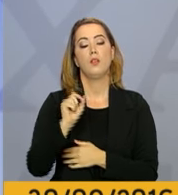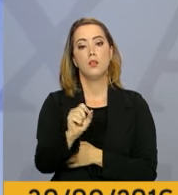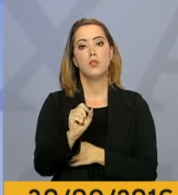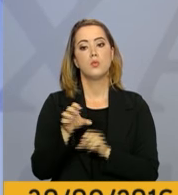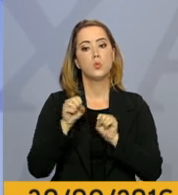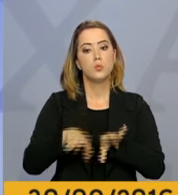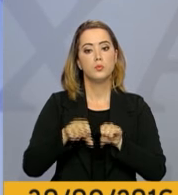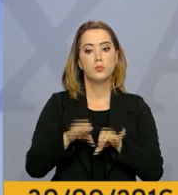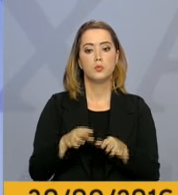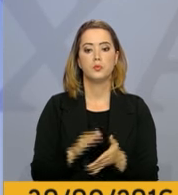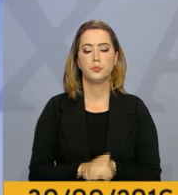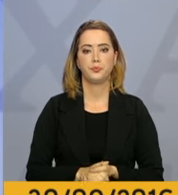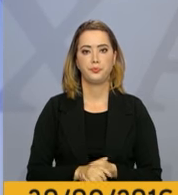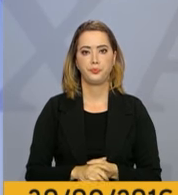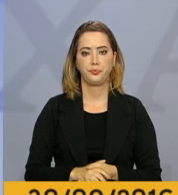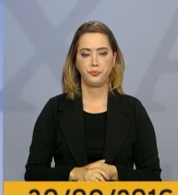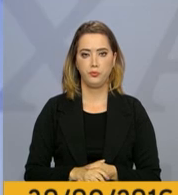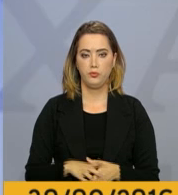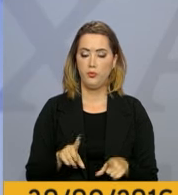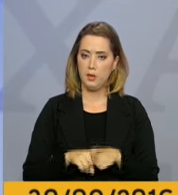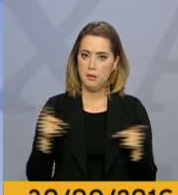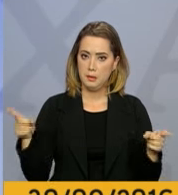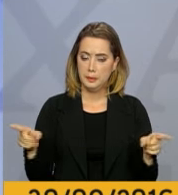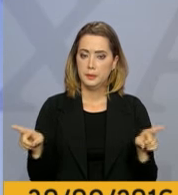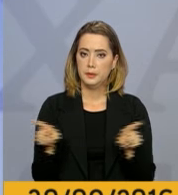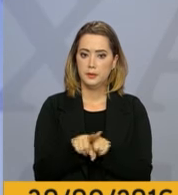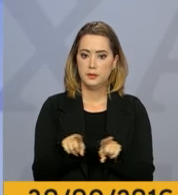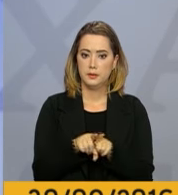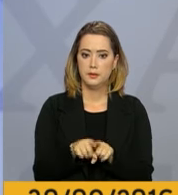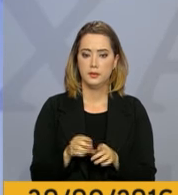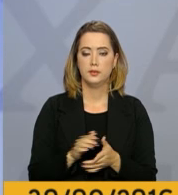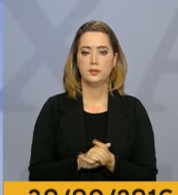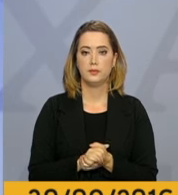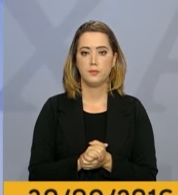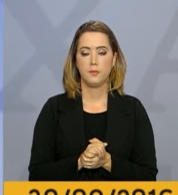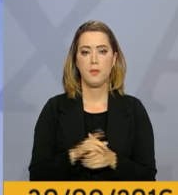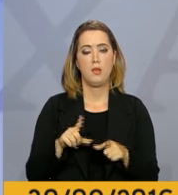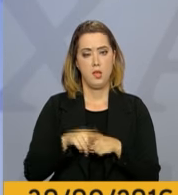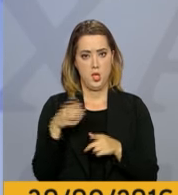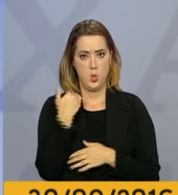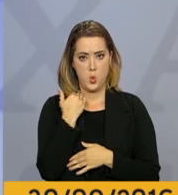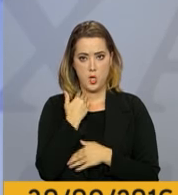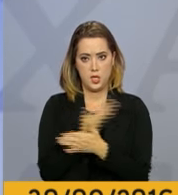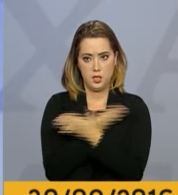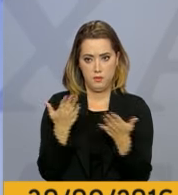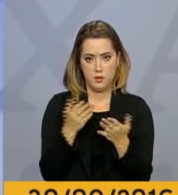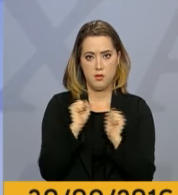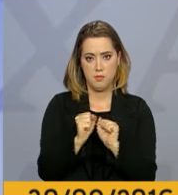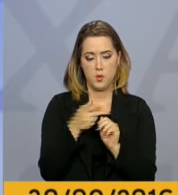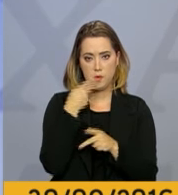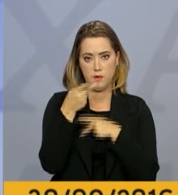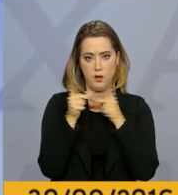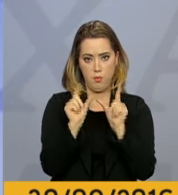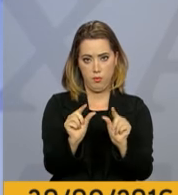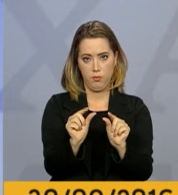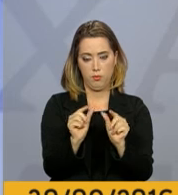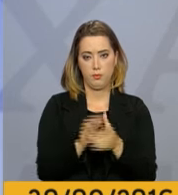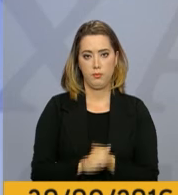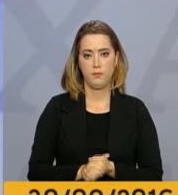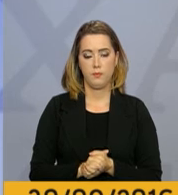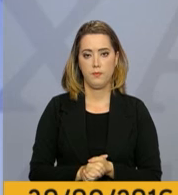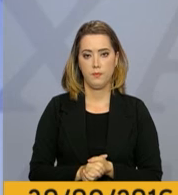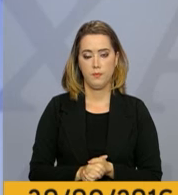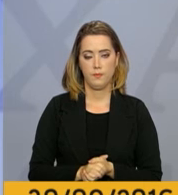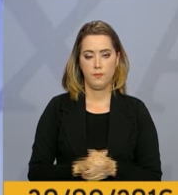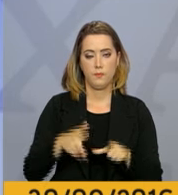na educação. Por outro lado, eu não sei se estou cansando os senhores, posso alongar mais um pouco? Então,